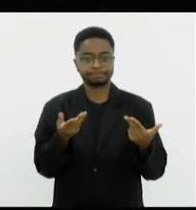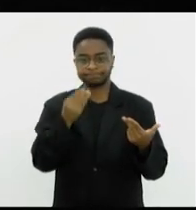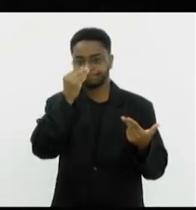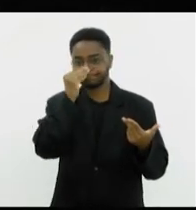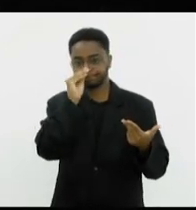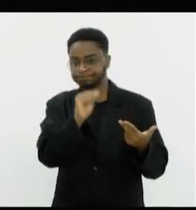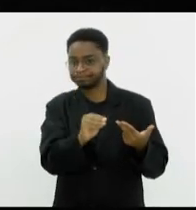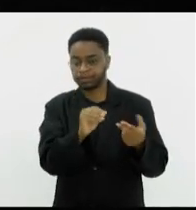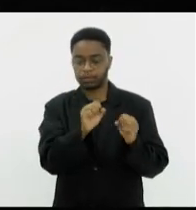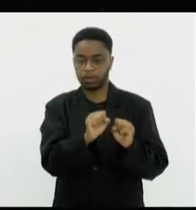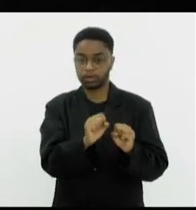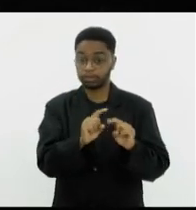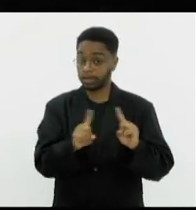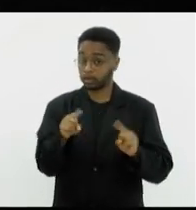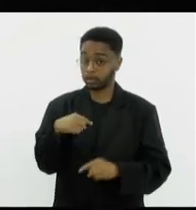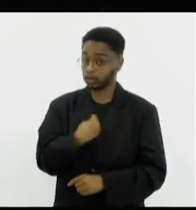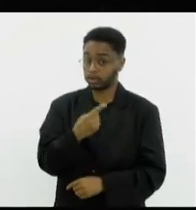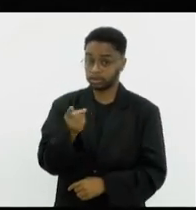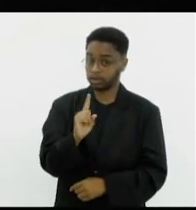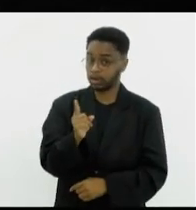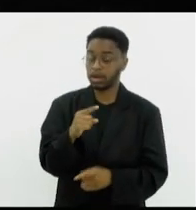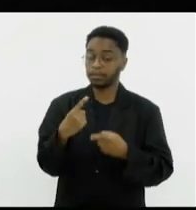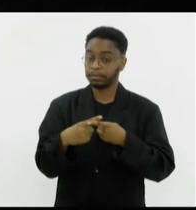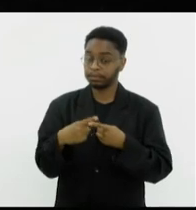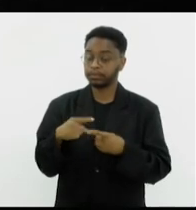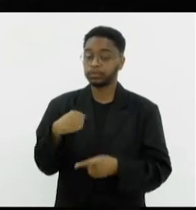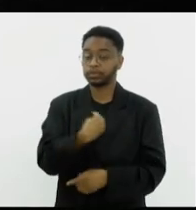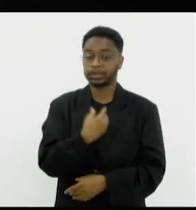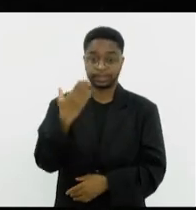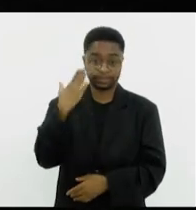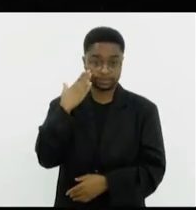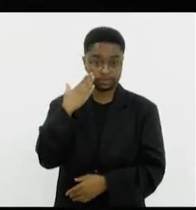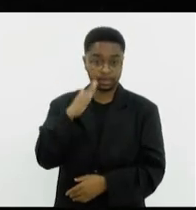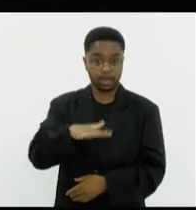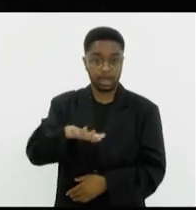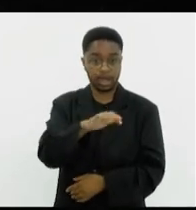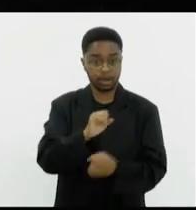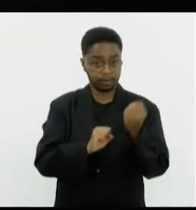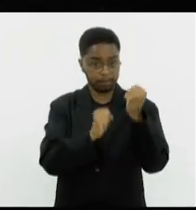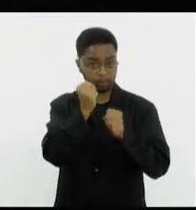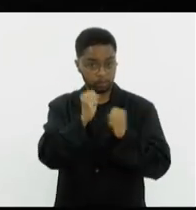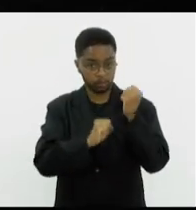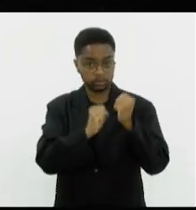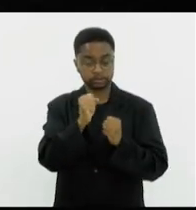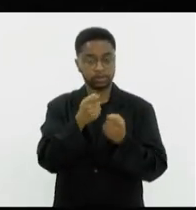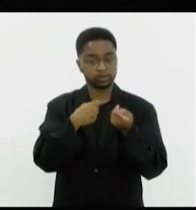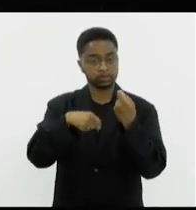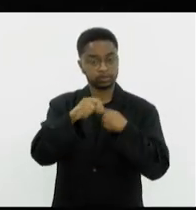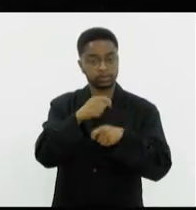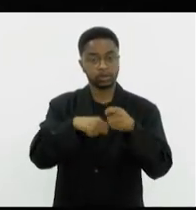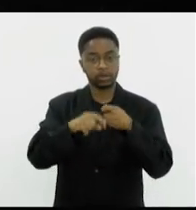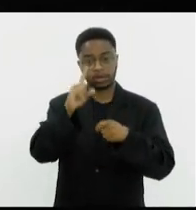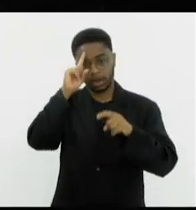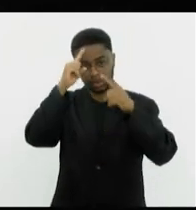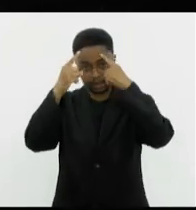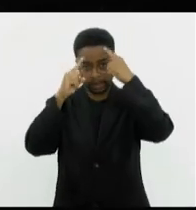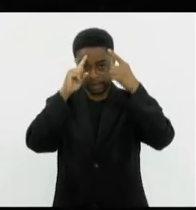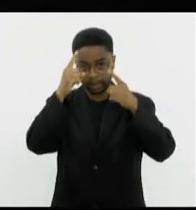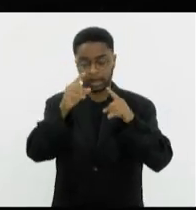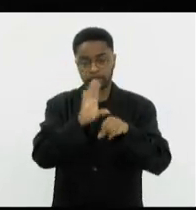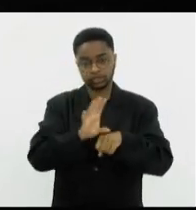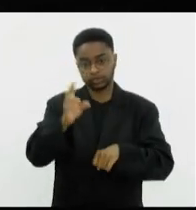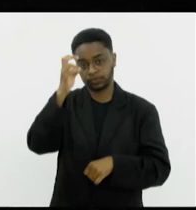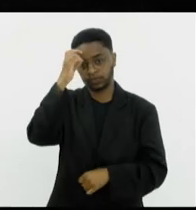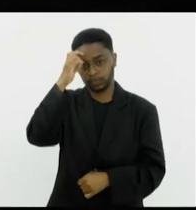dispensável. Nós não. Nós sabemos que a cadeia produtiva da economia criativa